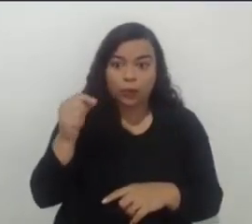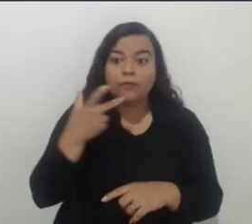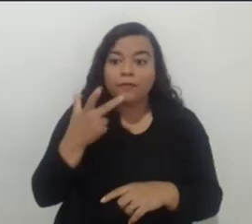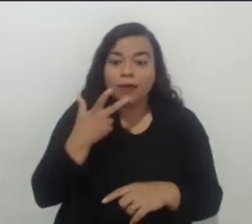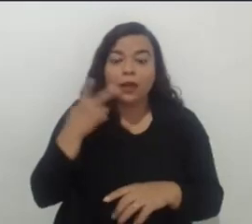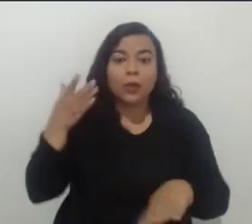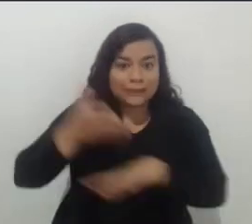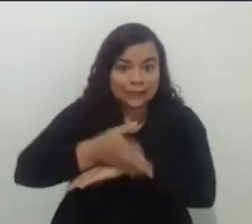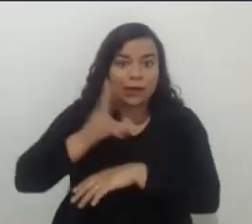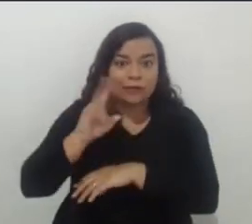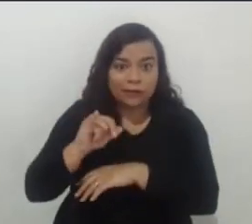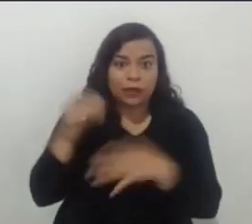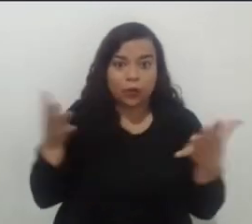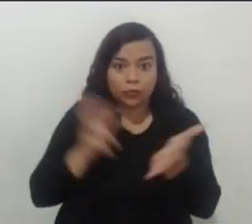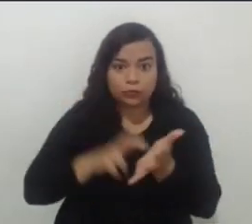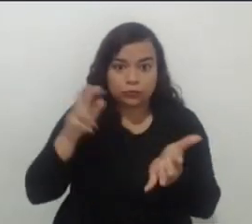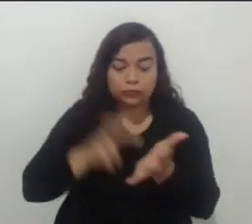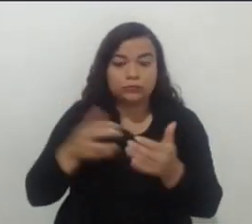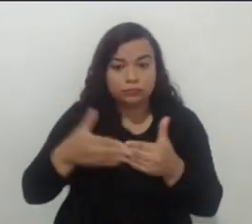ainda hoje pela manhã.